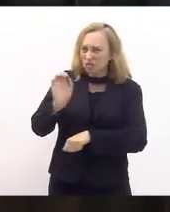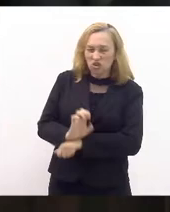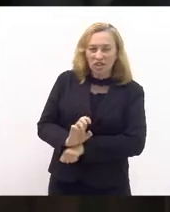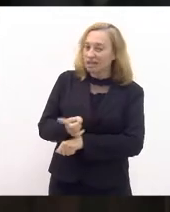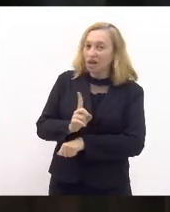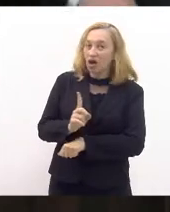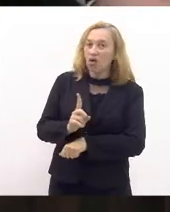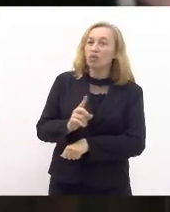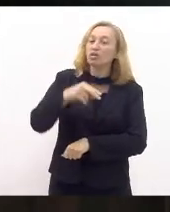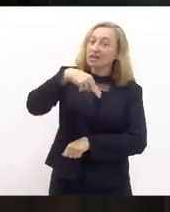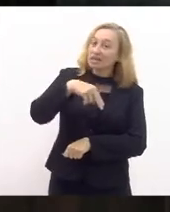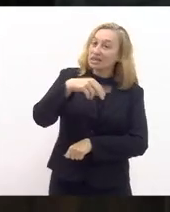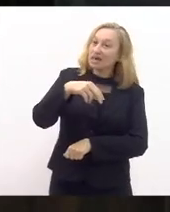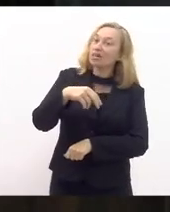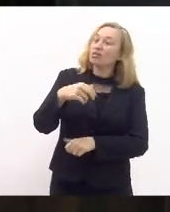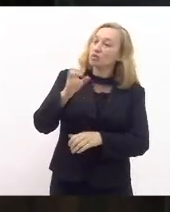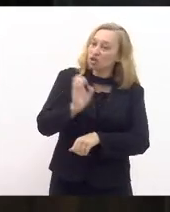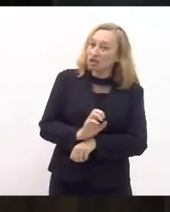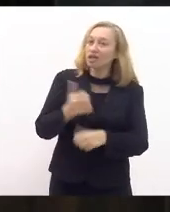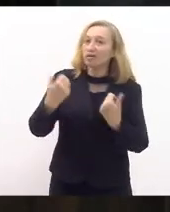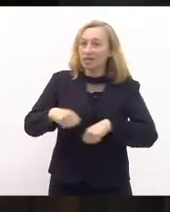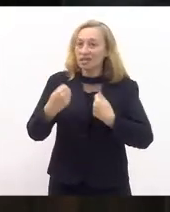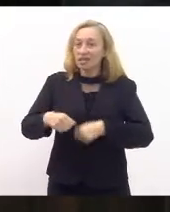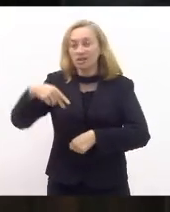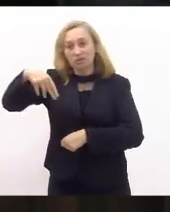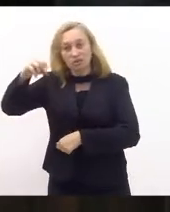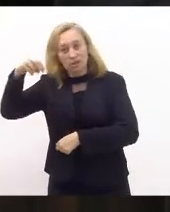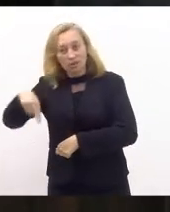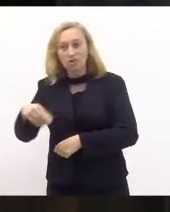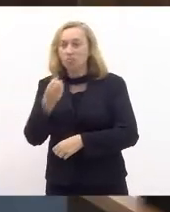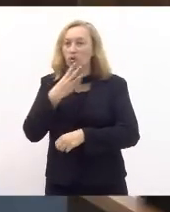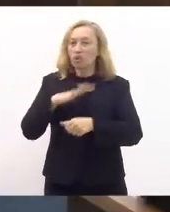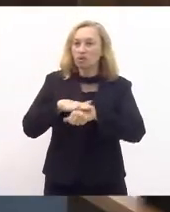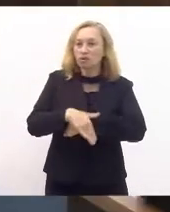precisa do doutor Nelson. Boa noite, que Deus abençoe a todos.